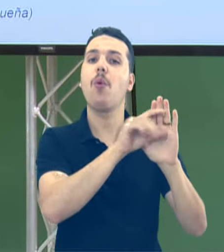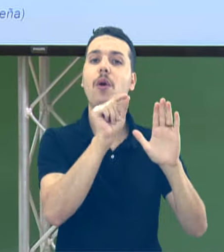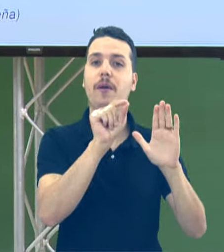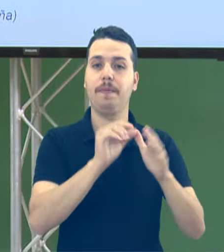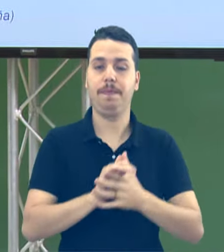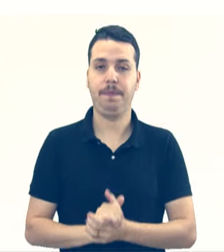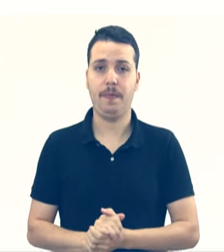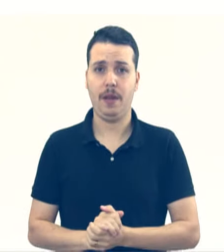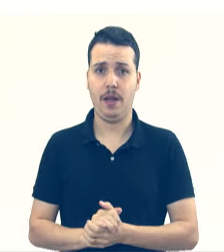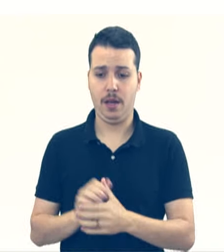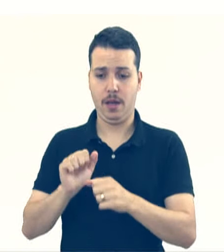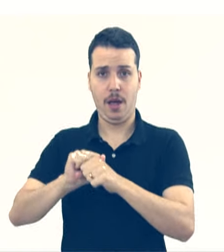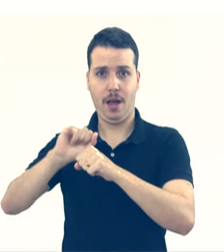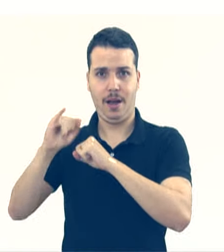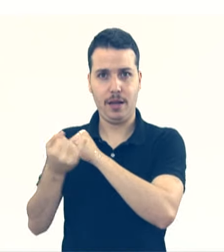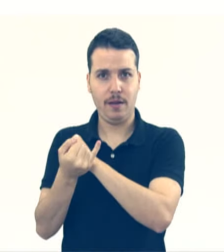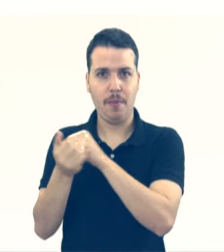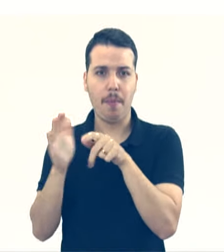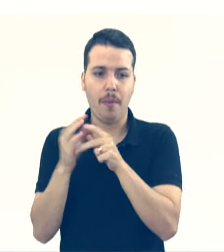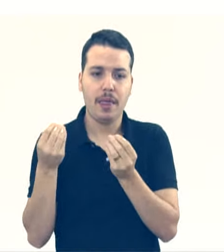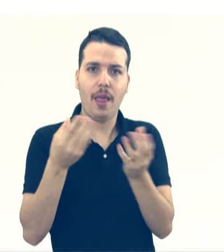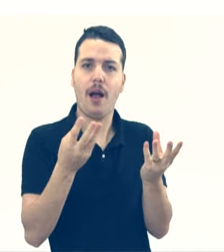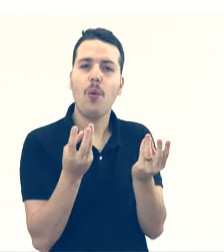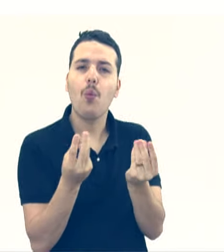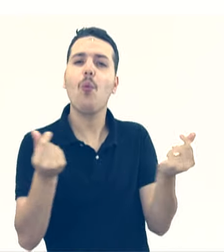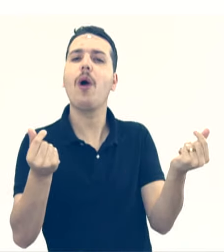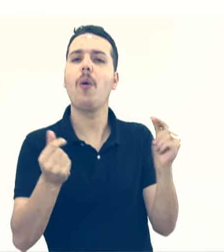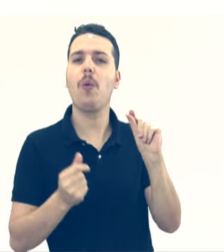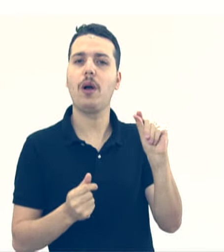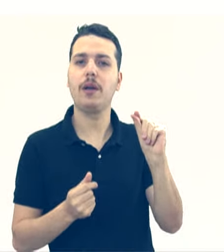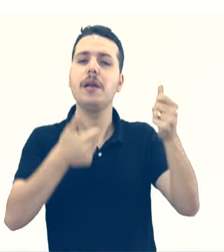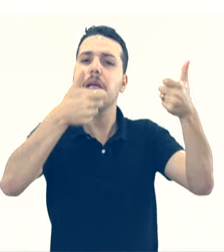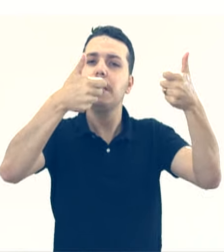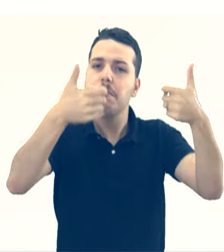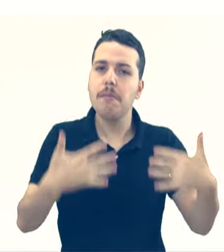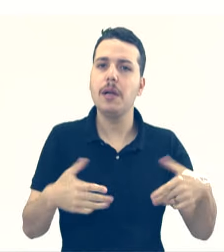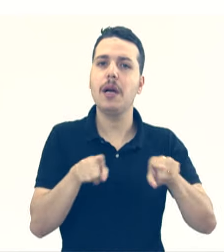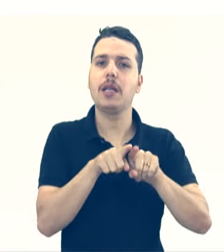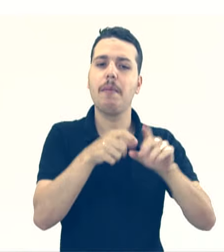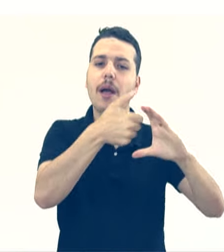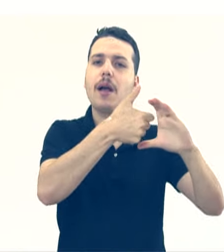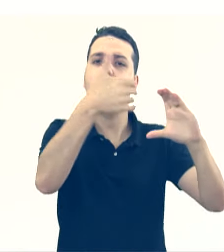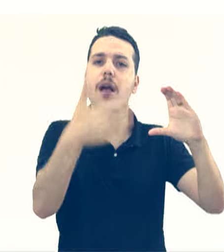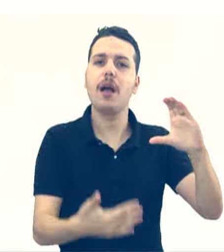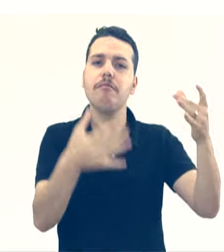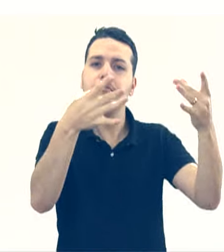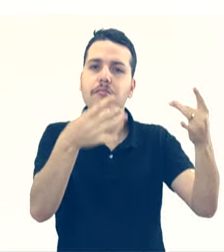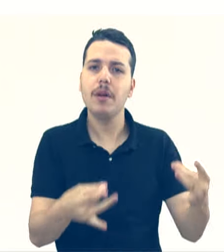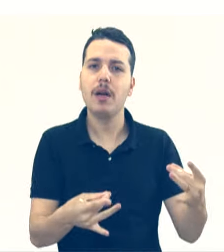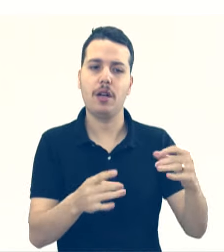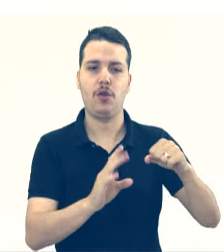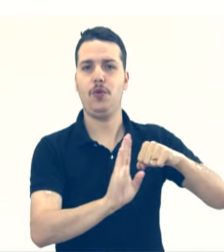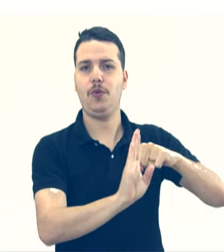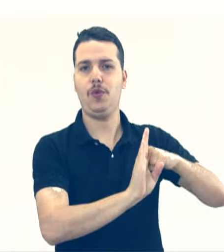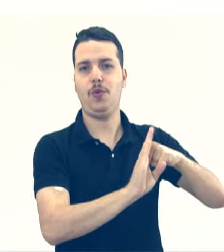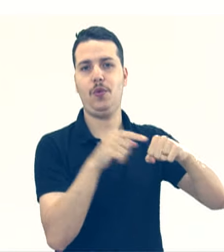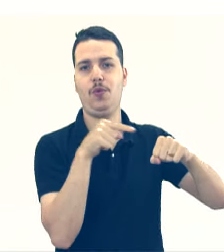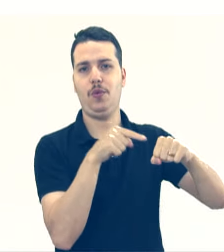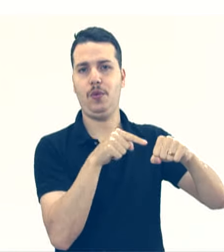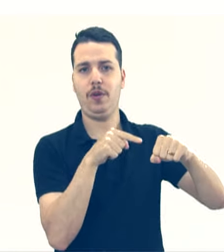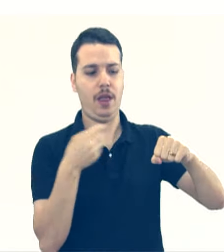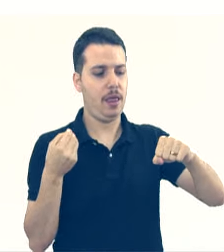adjetivos qualificativos descrevem e caracterizam o substantivo